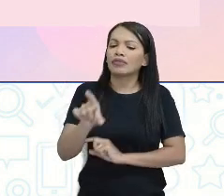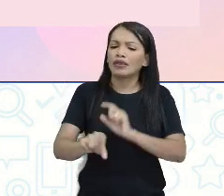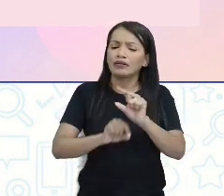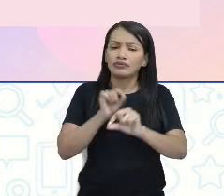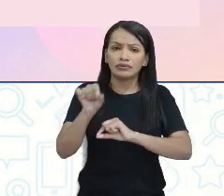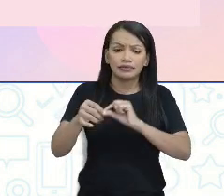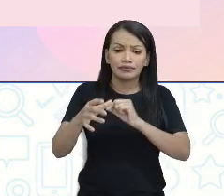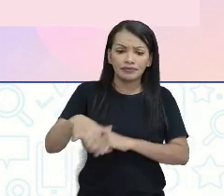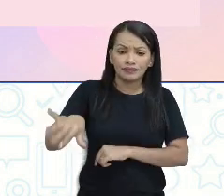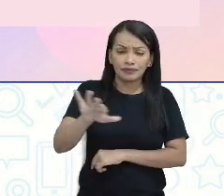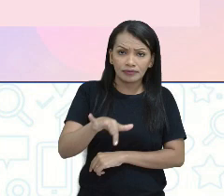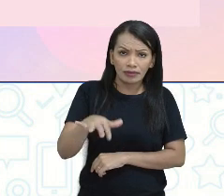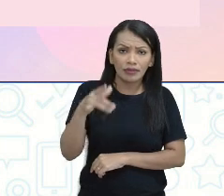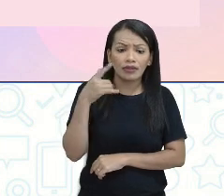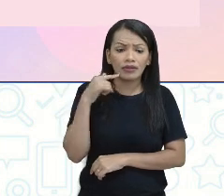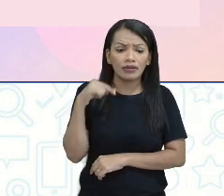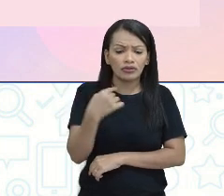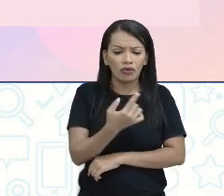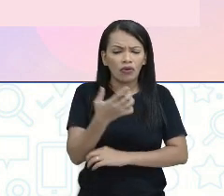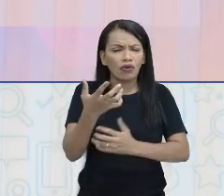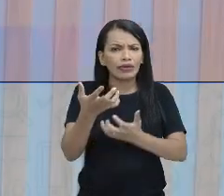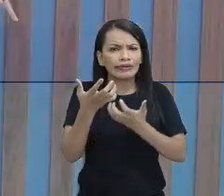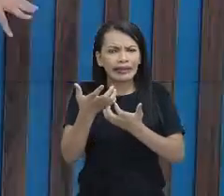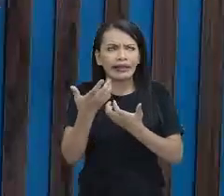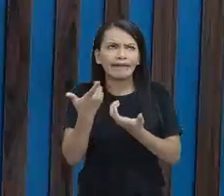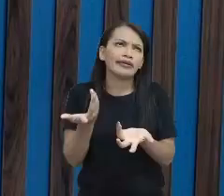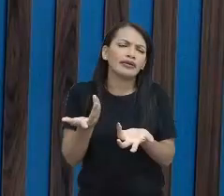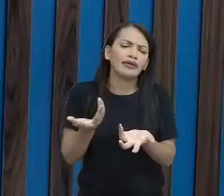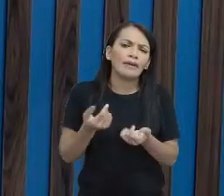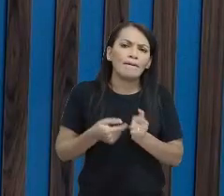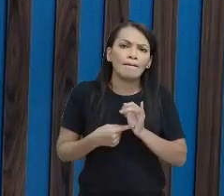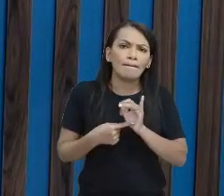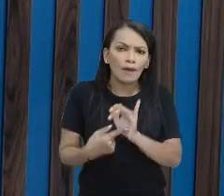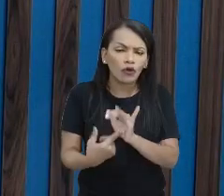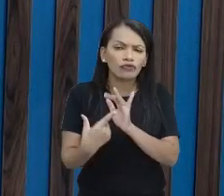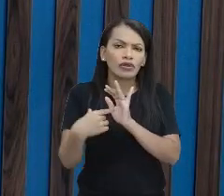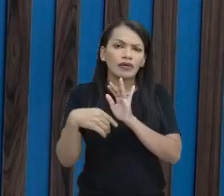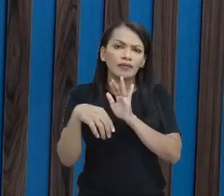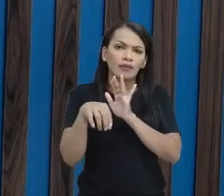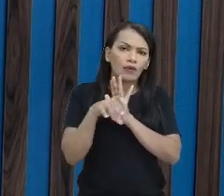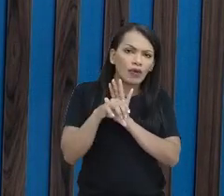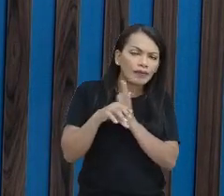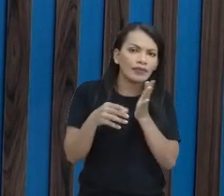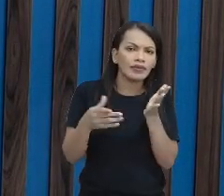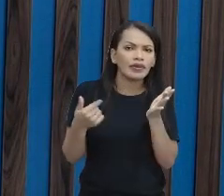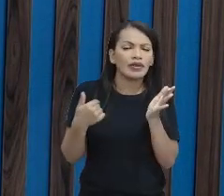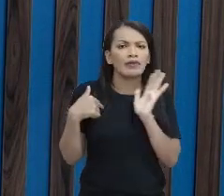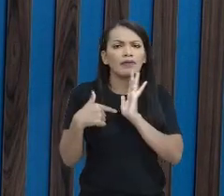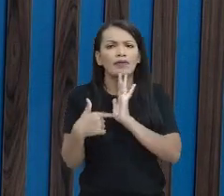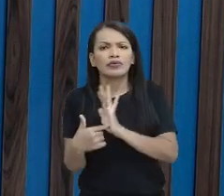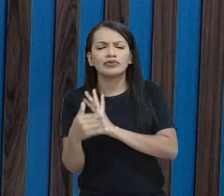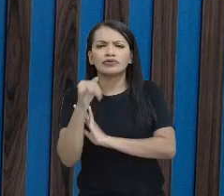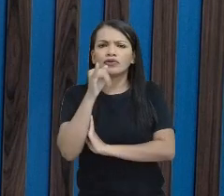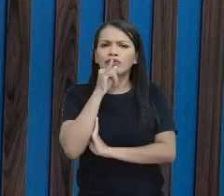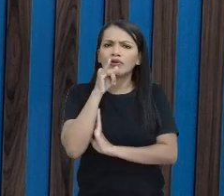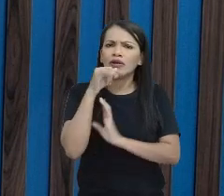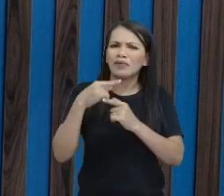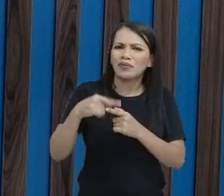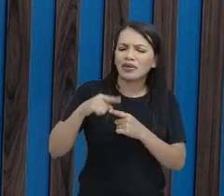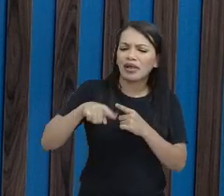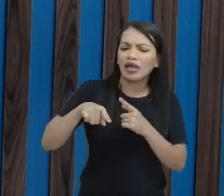em geral, de acordo com o tom que a gente quer dar no capítulo ou no começo do livro. Então, eu trouxe aqui um exemplo, porque é difícil a